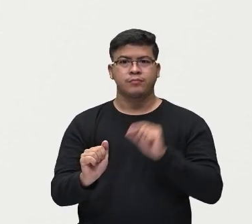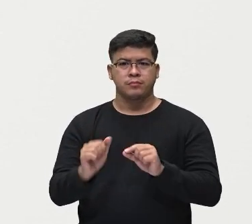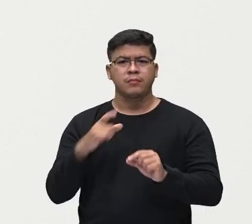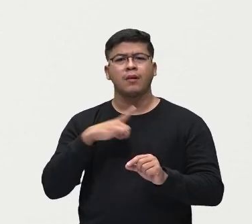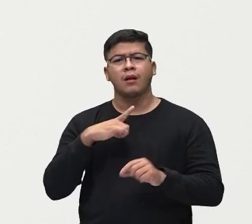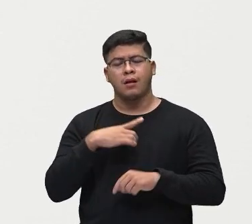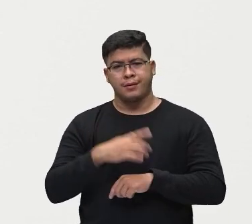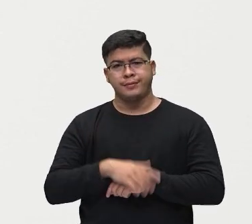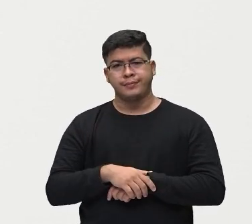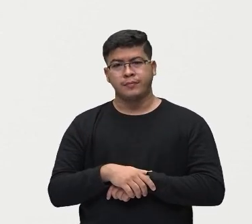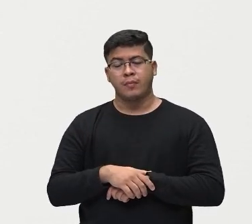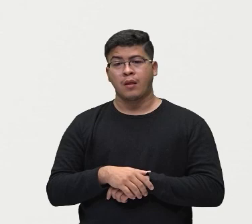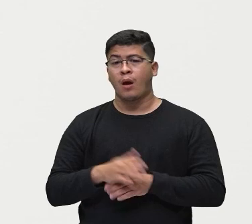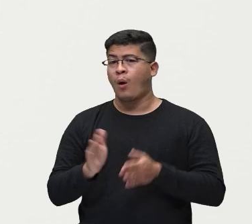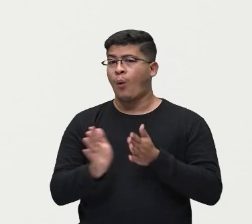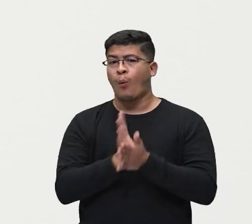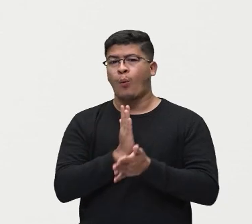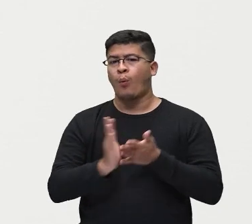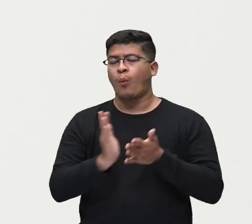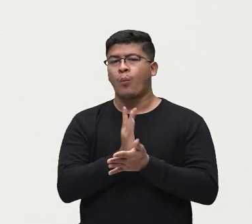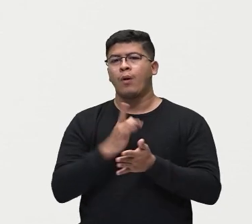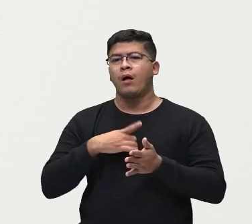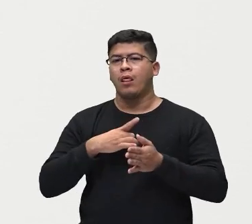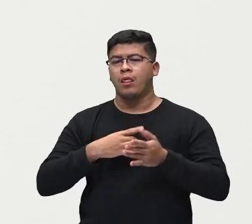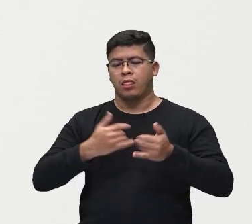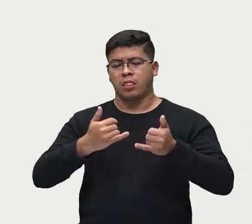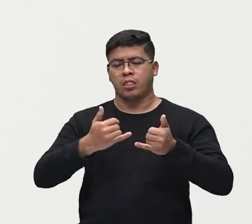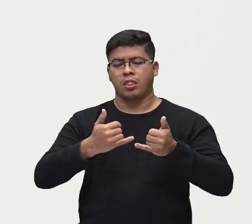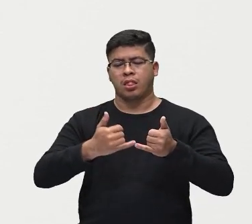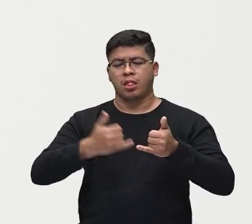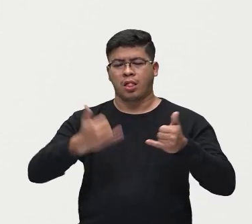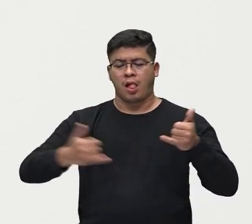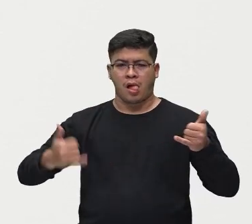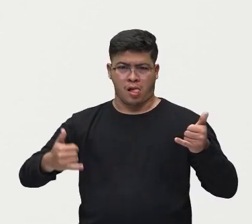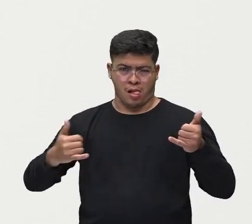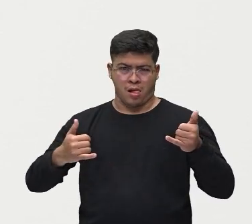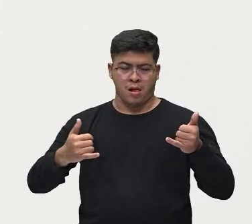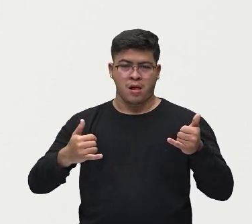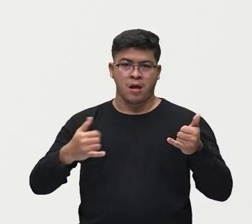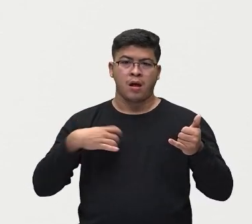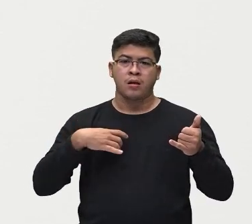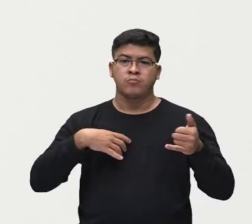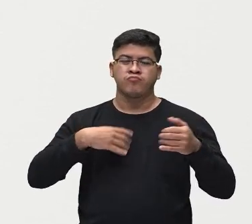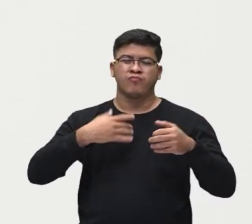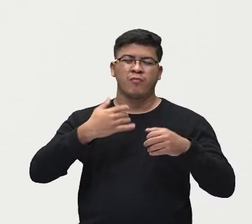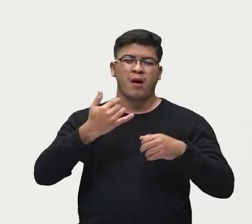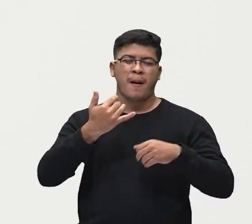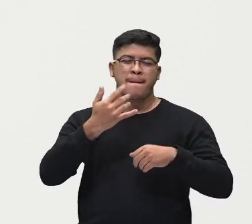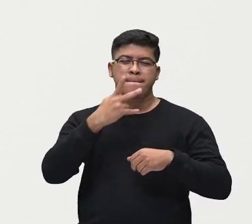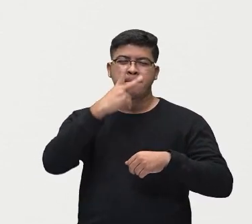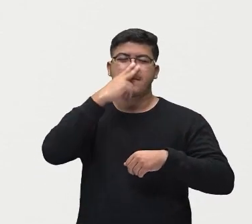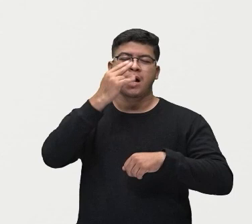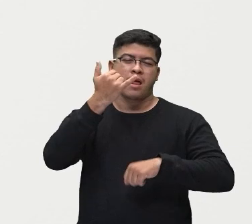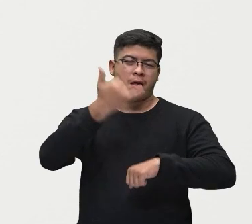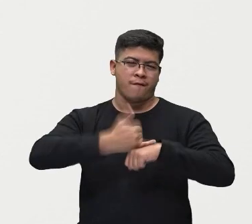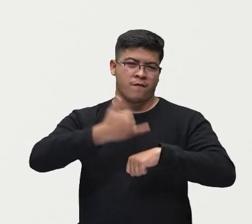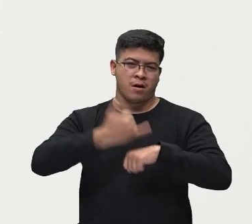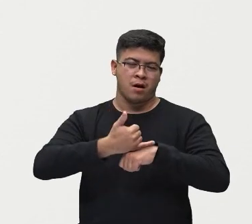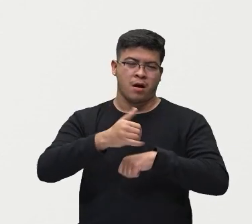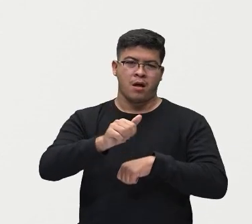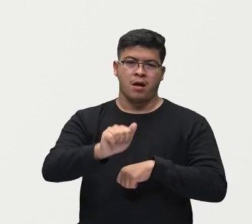titânio, permitiu a construção de aviões maiores,